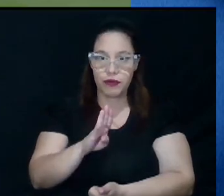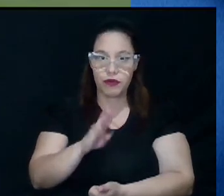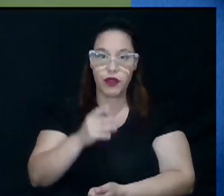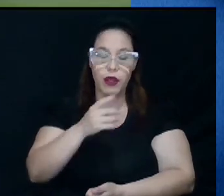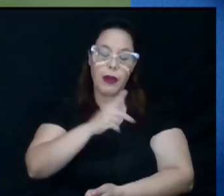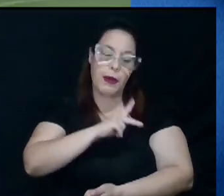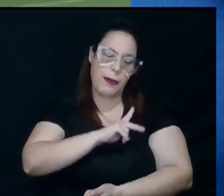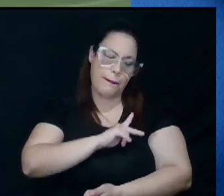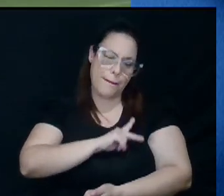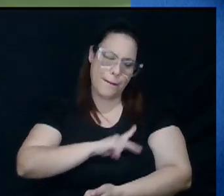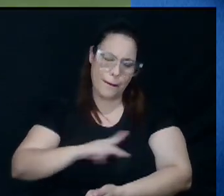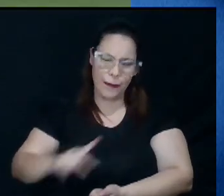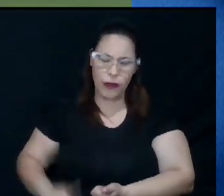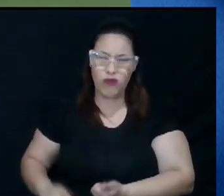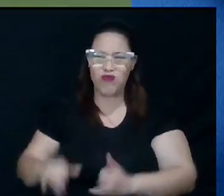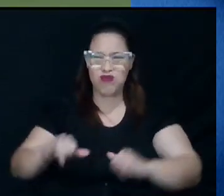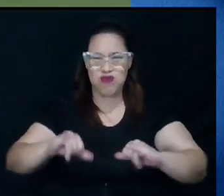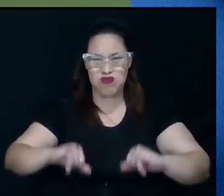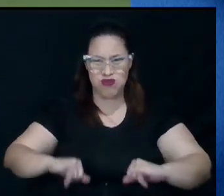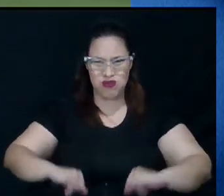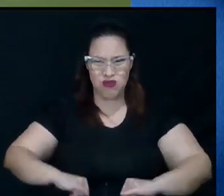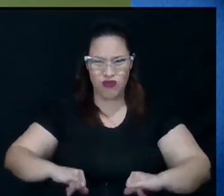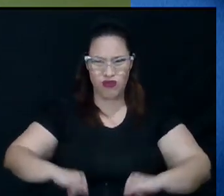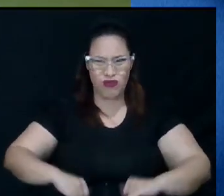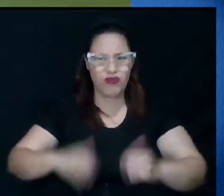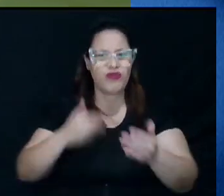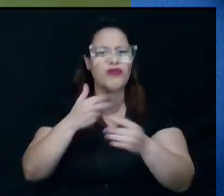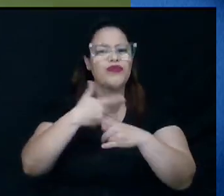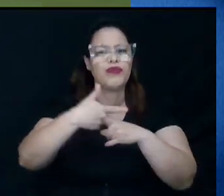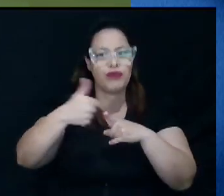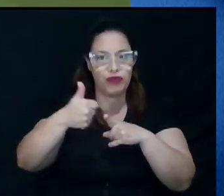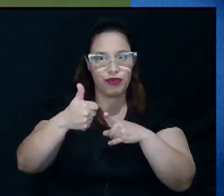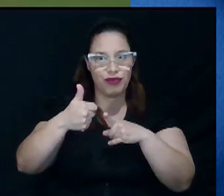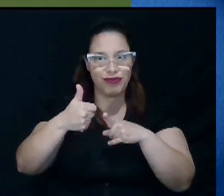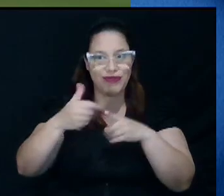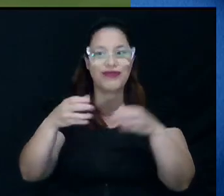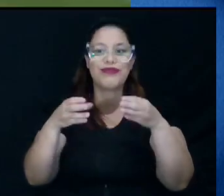mas vence a sexta seguida no Moisés Lucarelli.